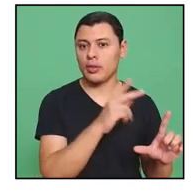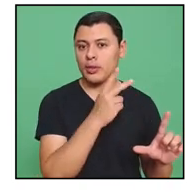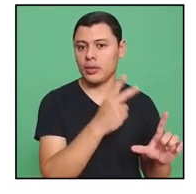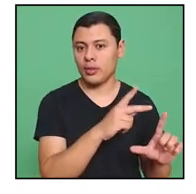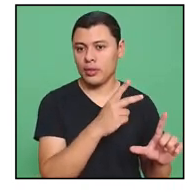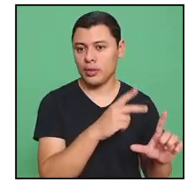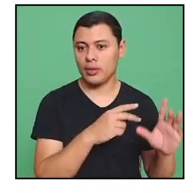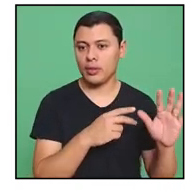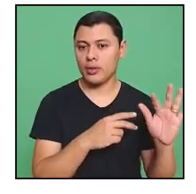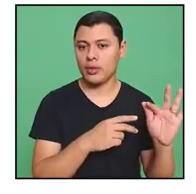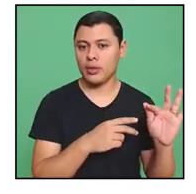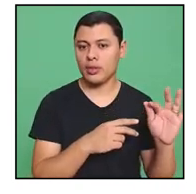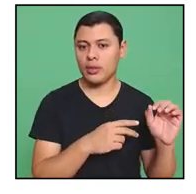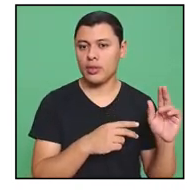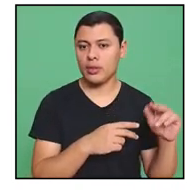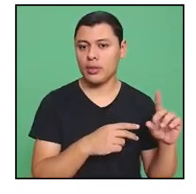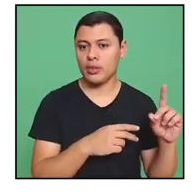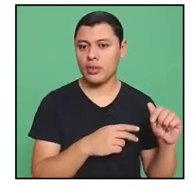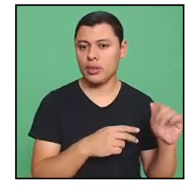É